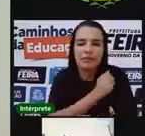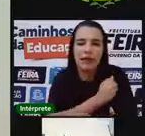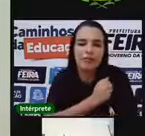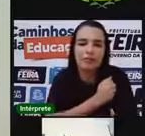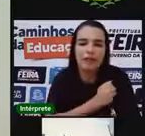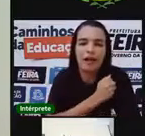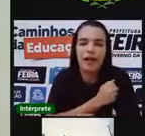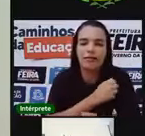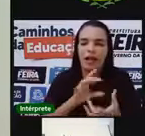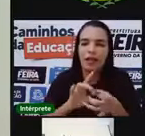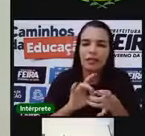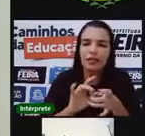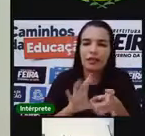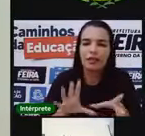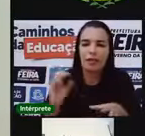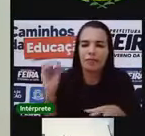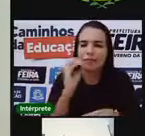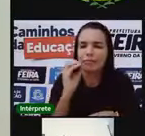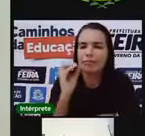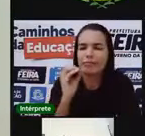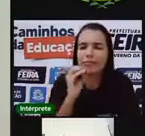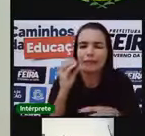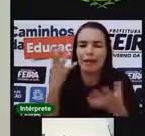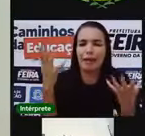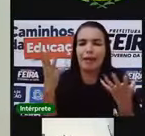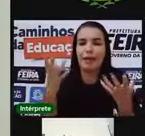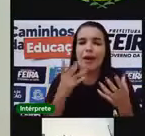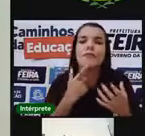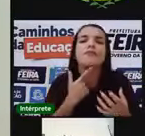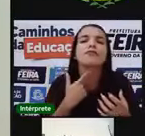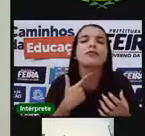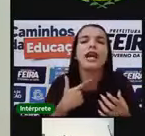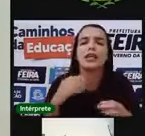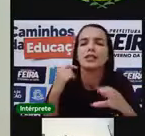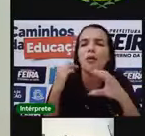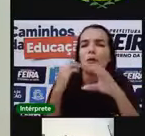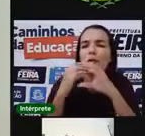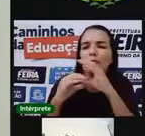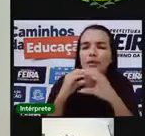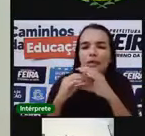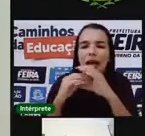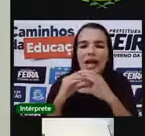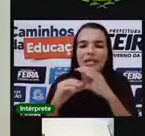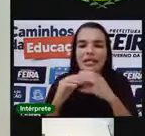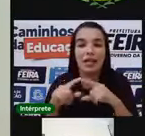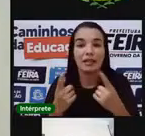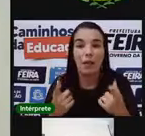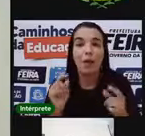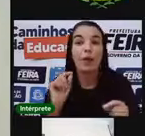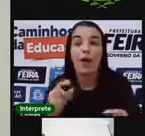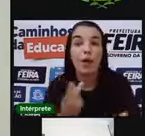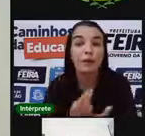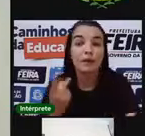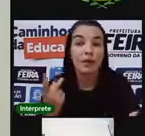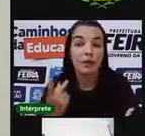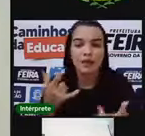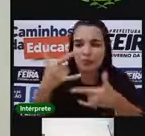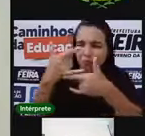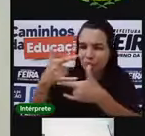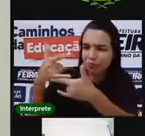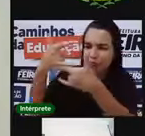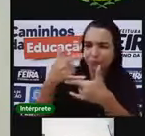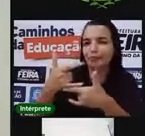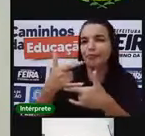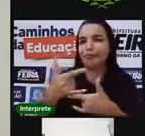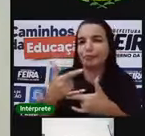Deixa uma lacuna, um vazio, a vontade de se comunicar. Aí, esse momento é uma hora que a gente entra no chat e vai dizer um monte de